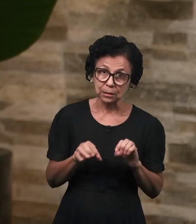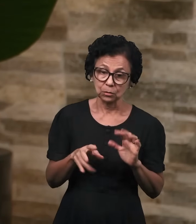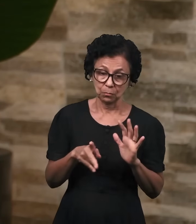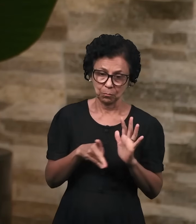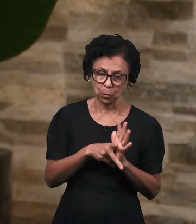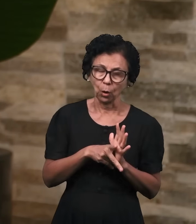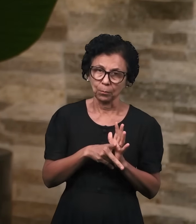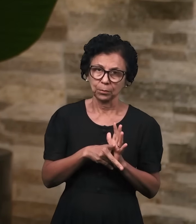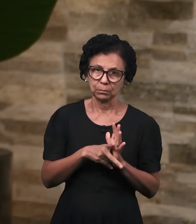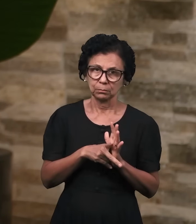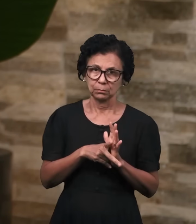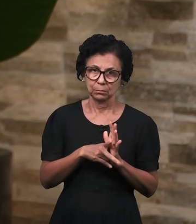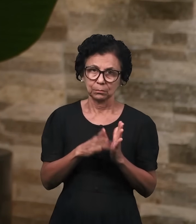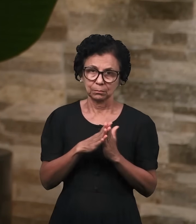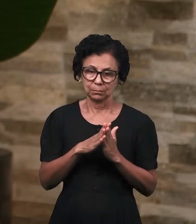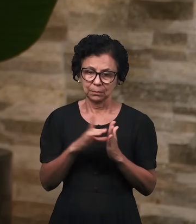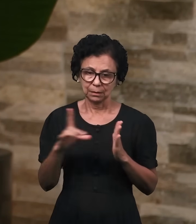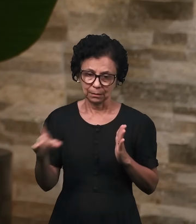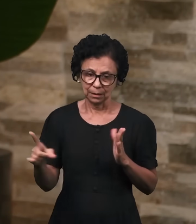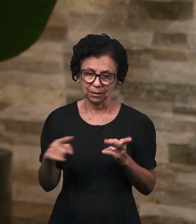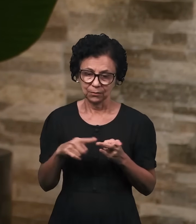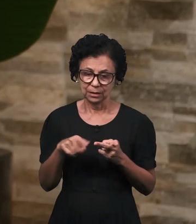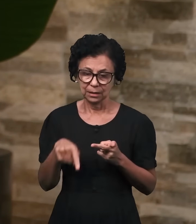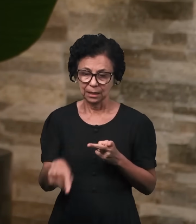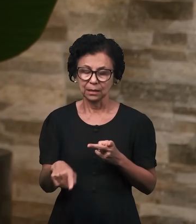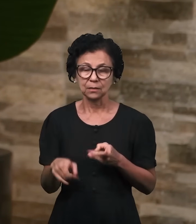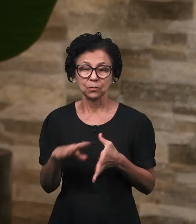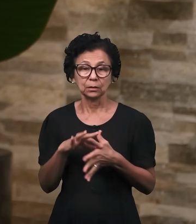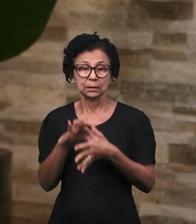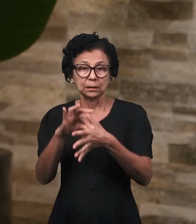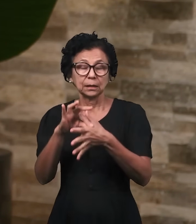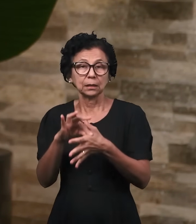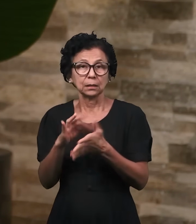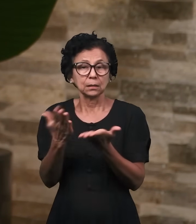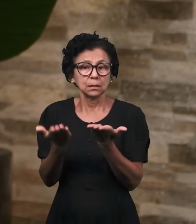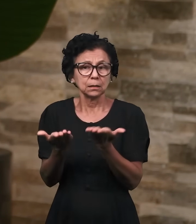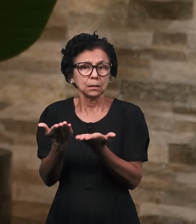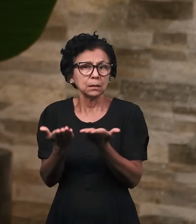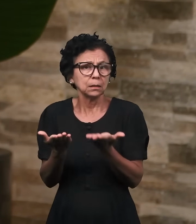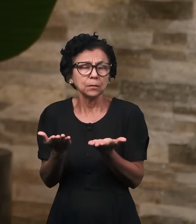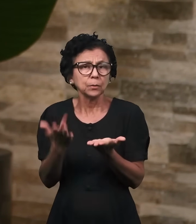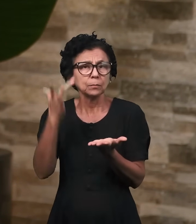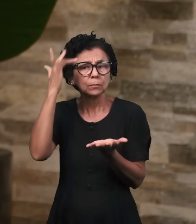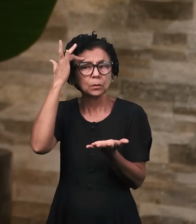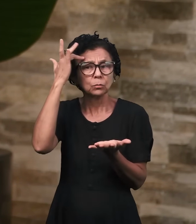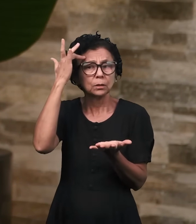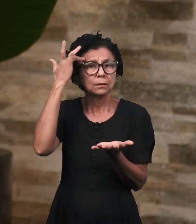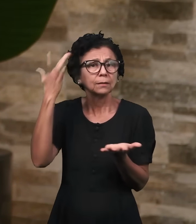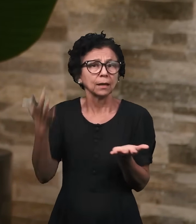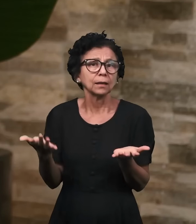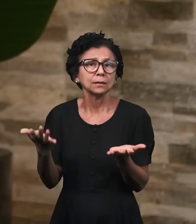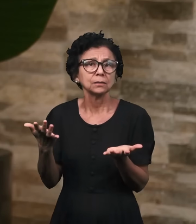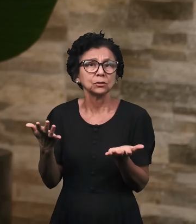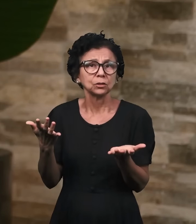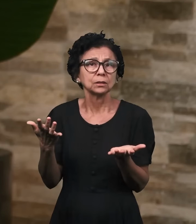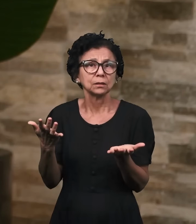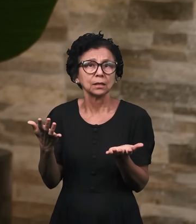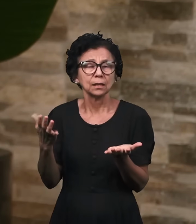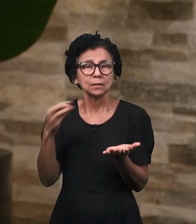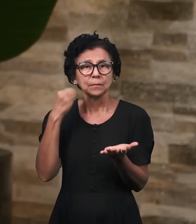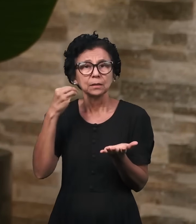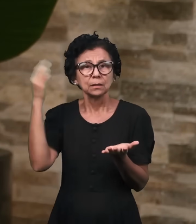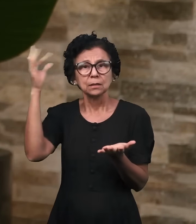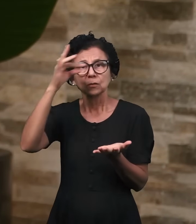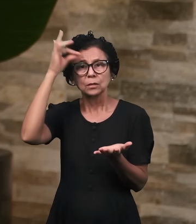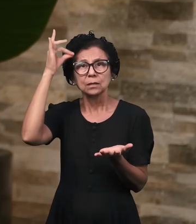gerando nelas temperança, equilíbrio, frutos do Espírito, maturidade, são verdadeiras árvores plantadas junto